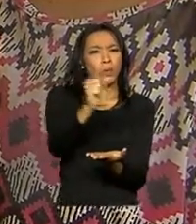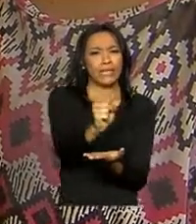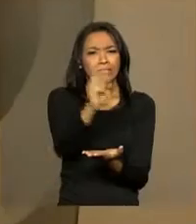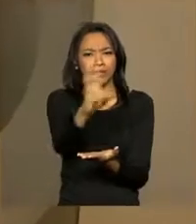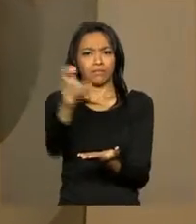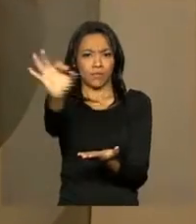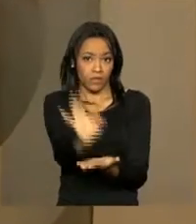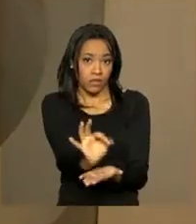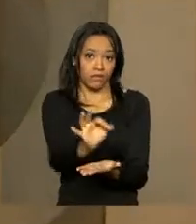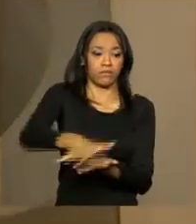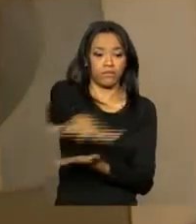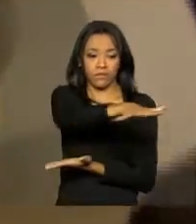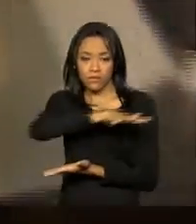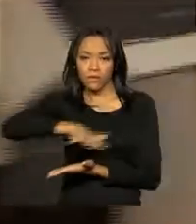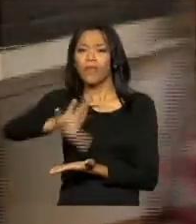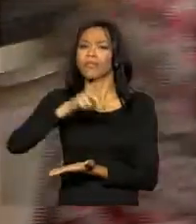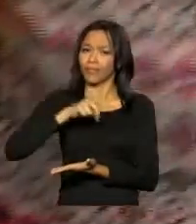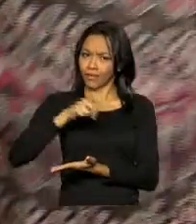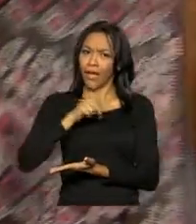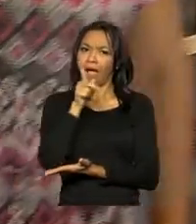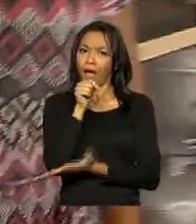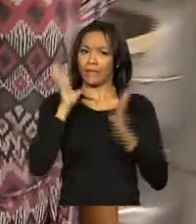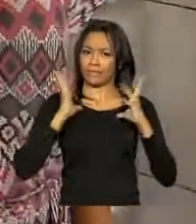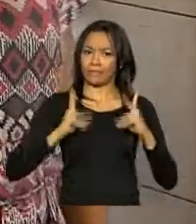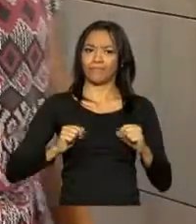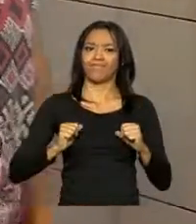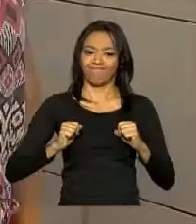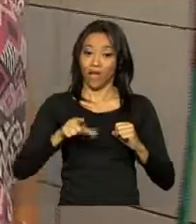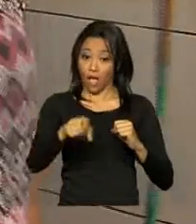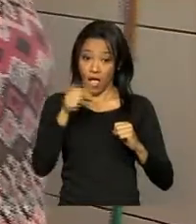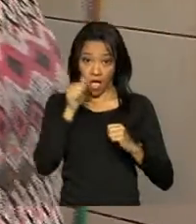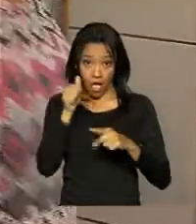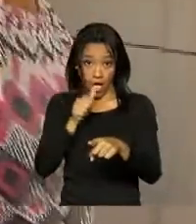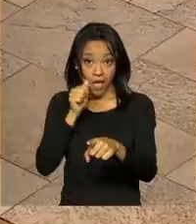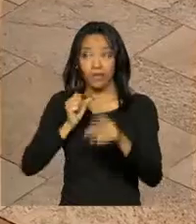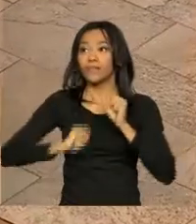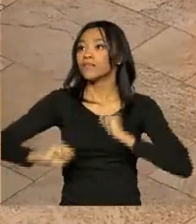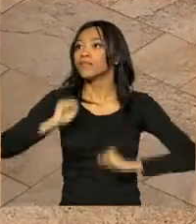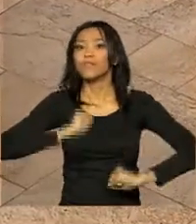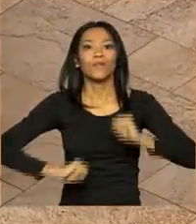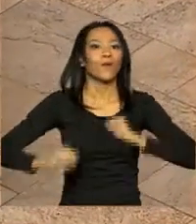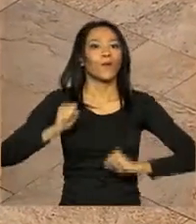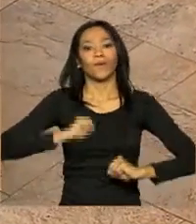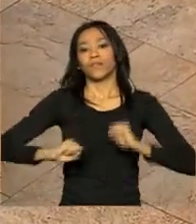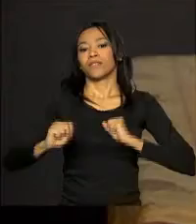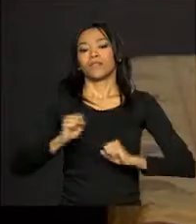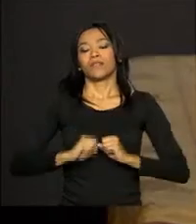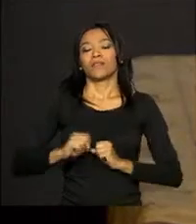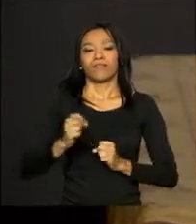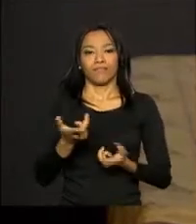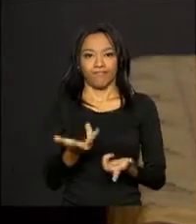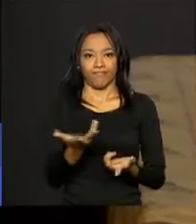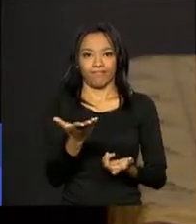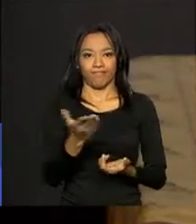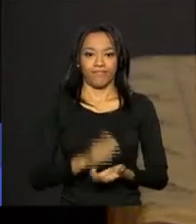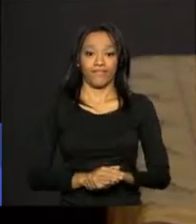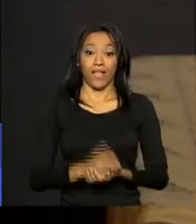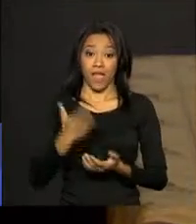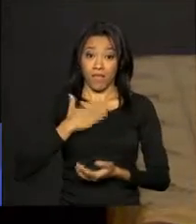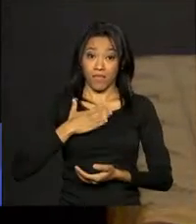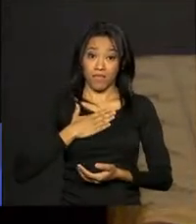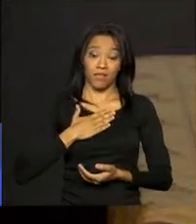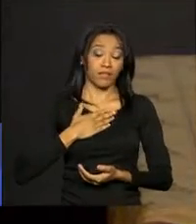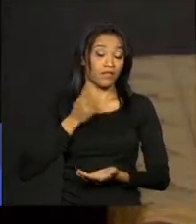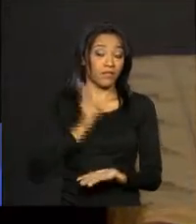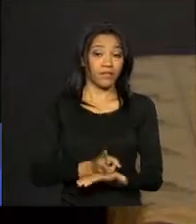% da cidade terá esgoto tratado. Dona Nilva está ansiosa para se livrar das fossas. Aqui a minha fossa entra